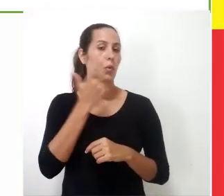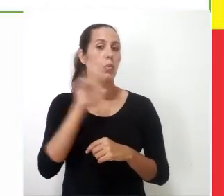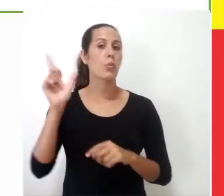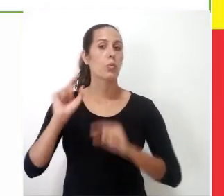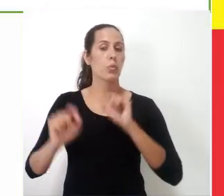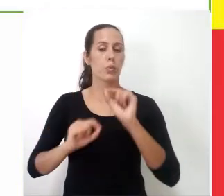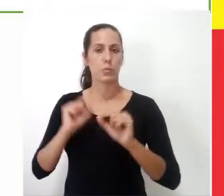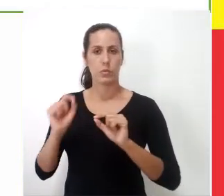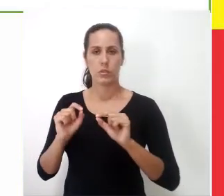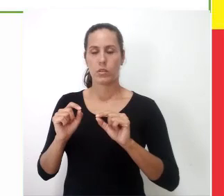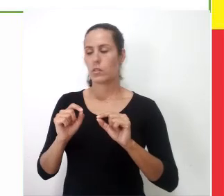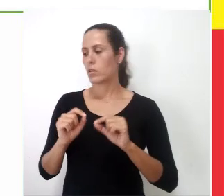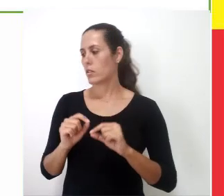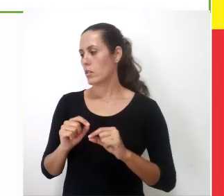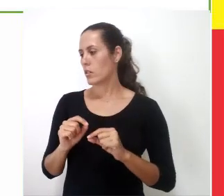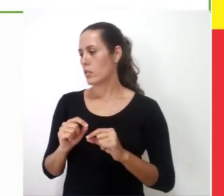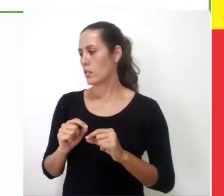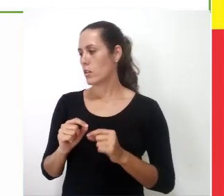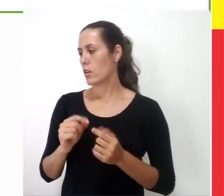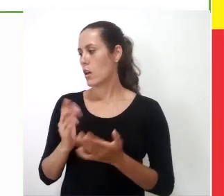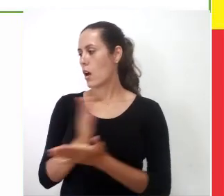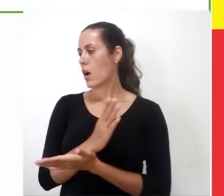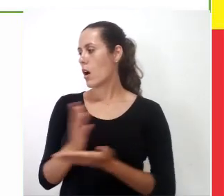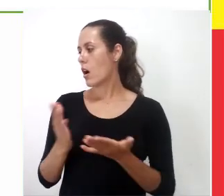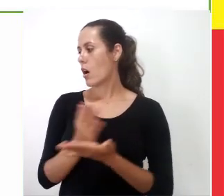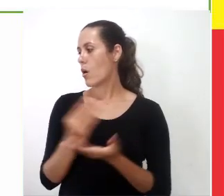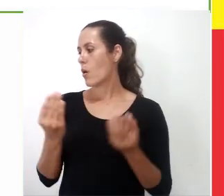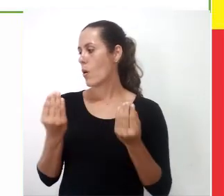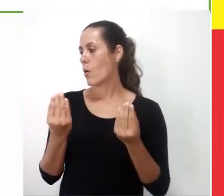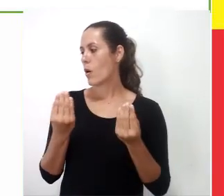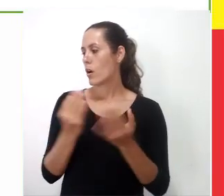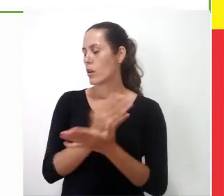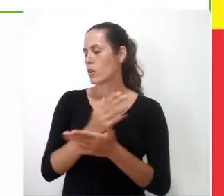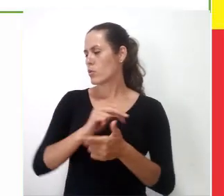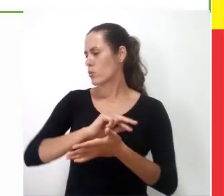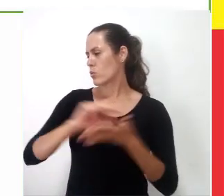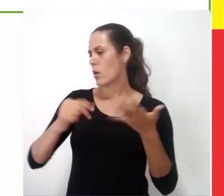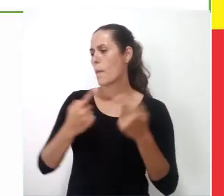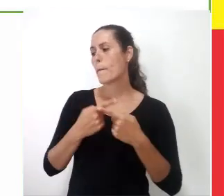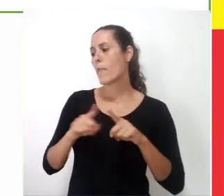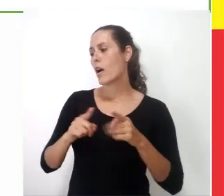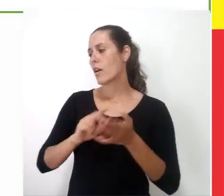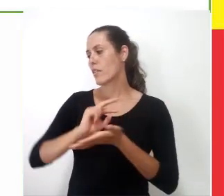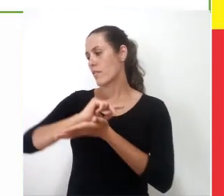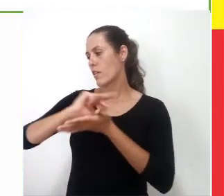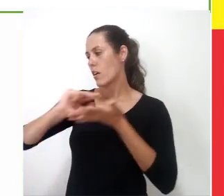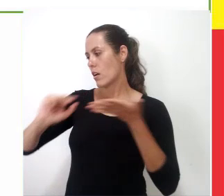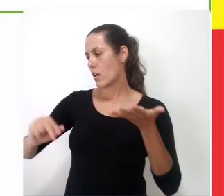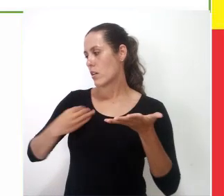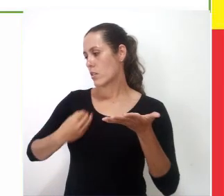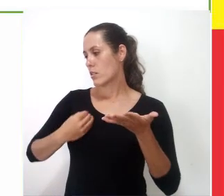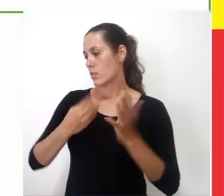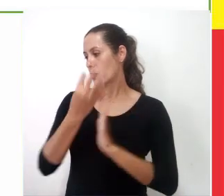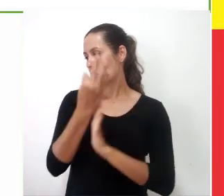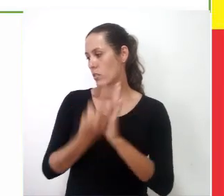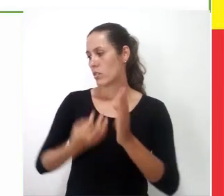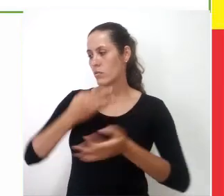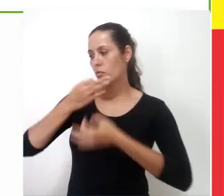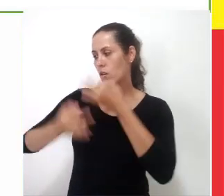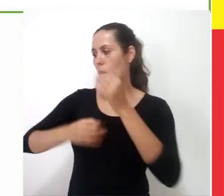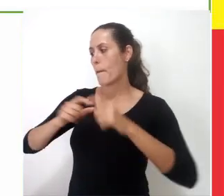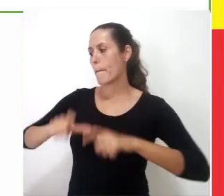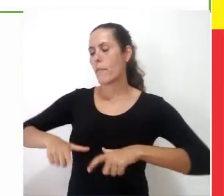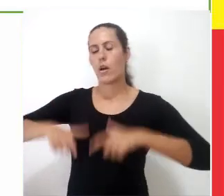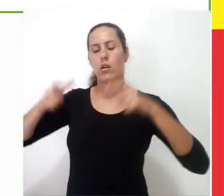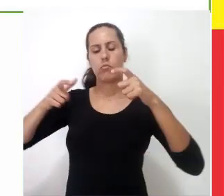vou reforçar, elencamos aqui algumas formas, porém há várias outras que darão ao seu